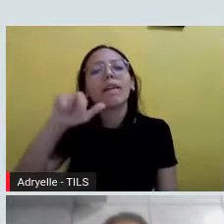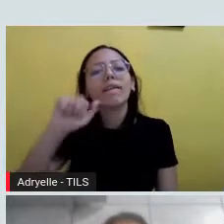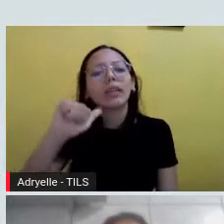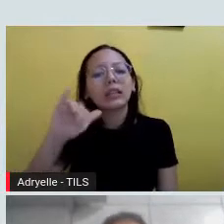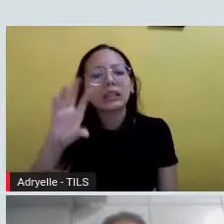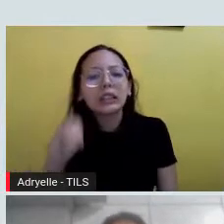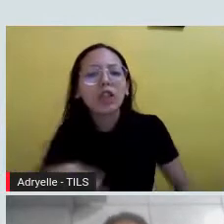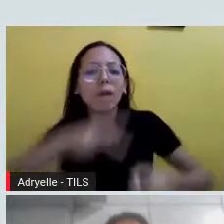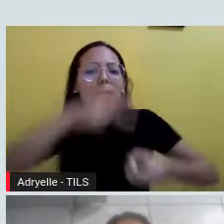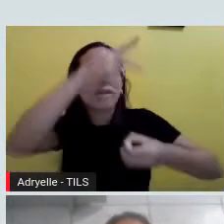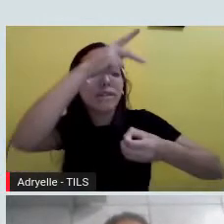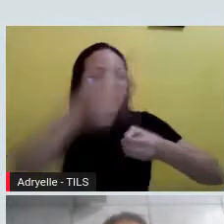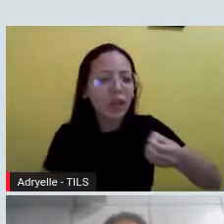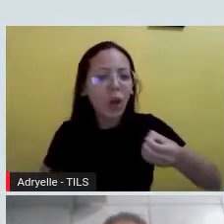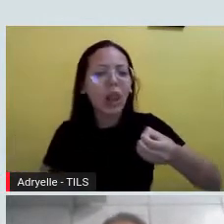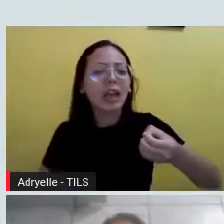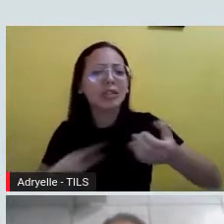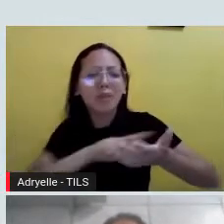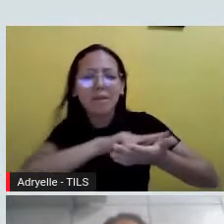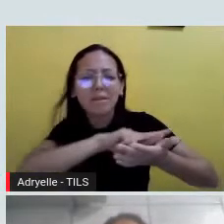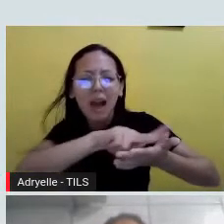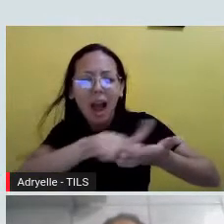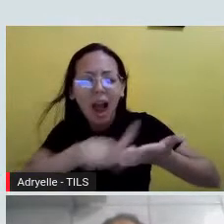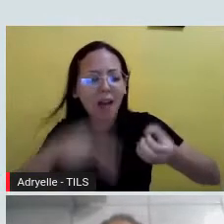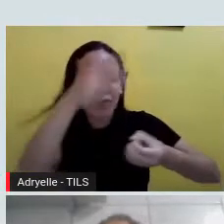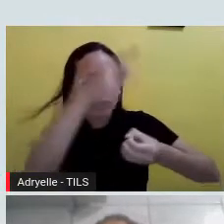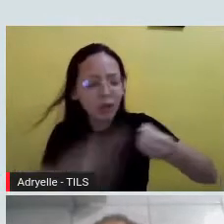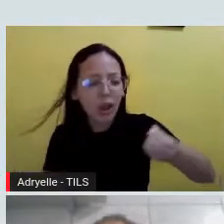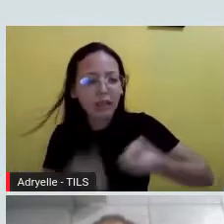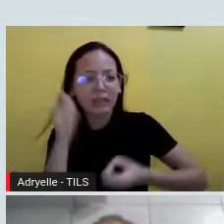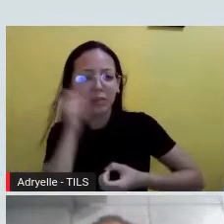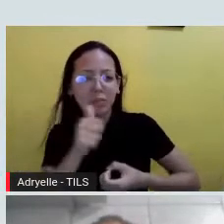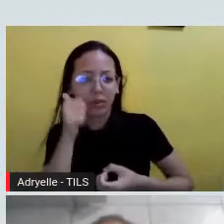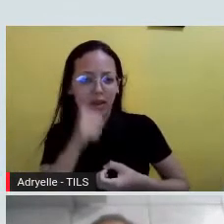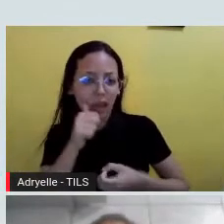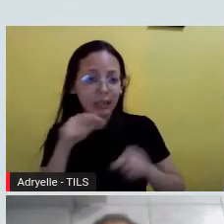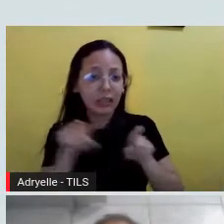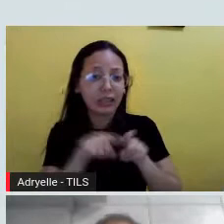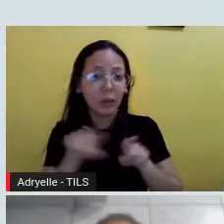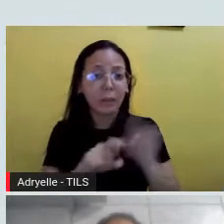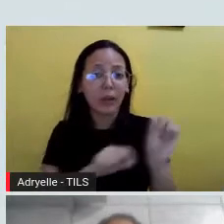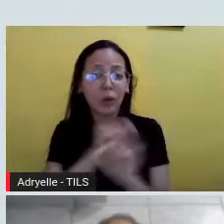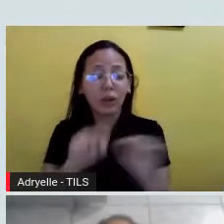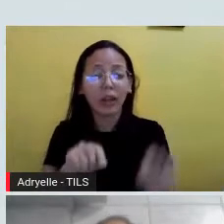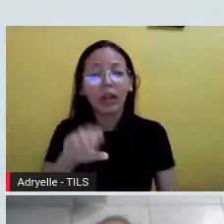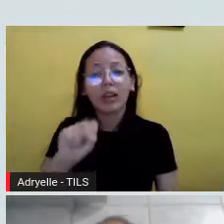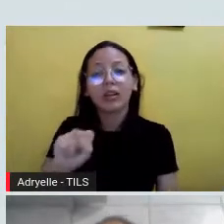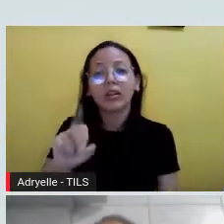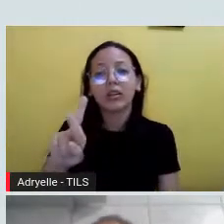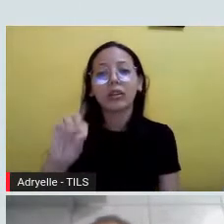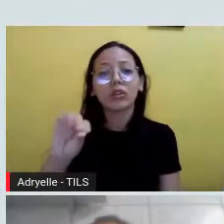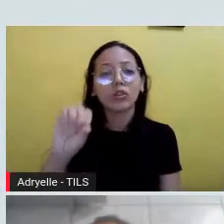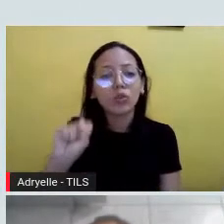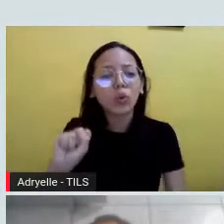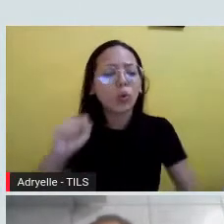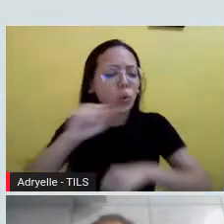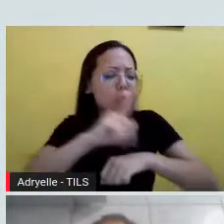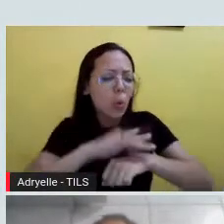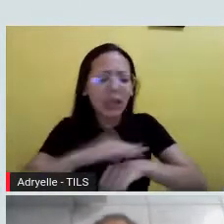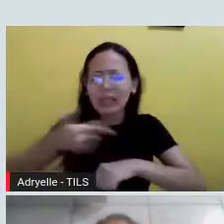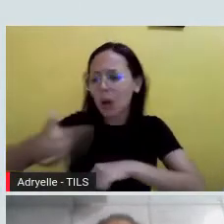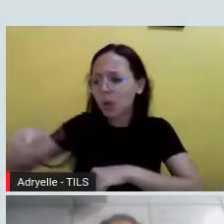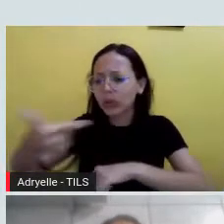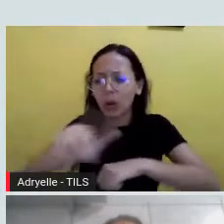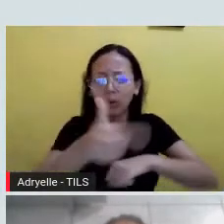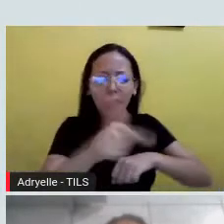violência múltiplas com mulheres e surtos de cólera e outras doenças. Então,